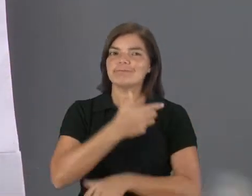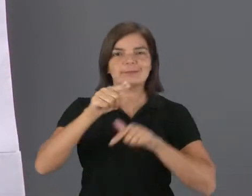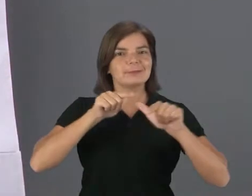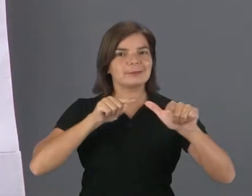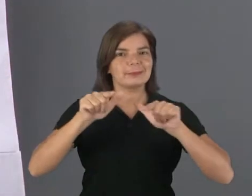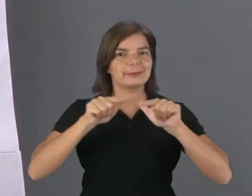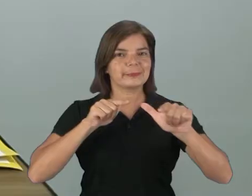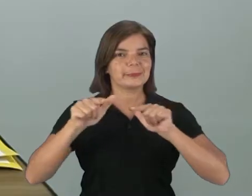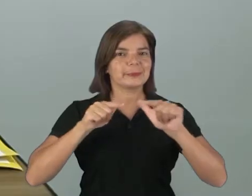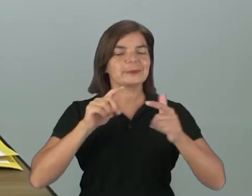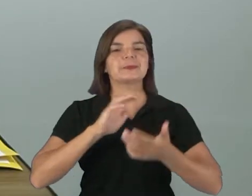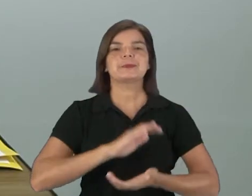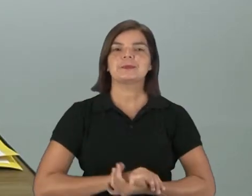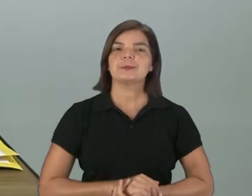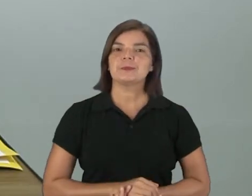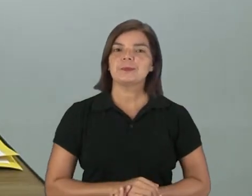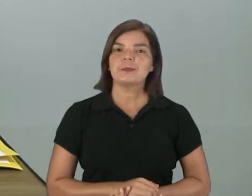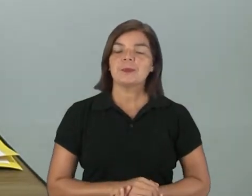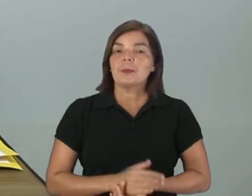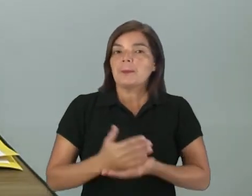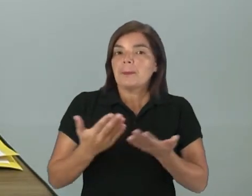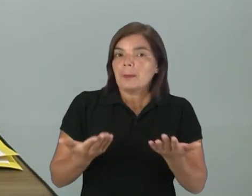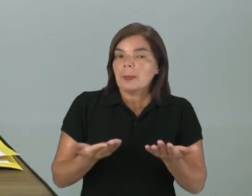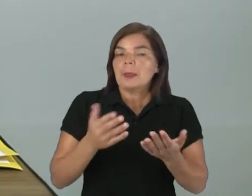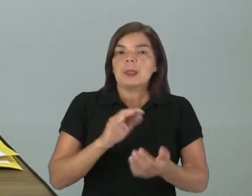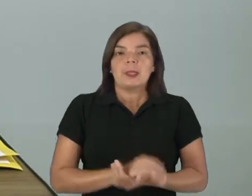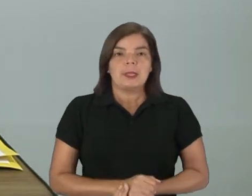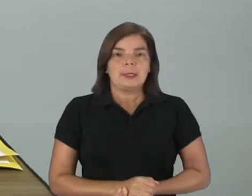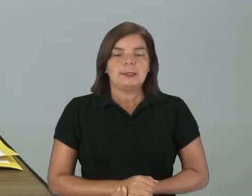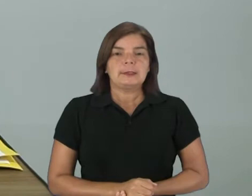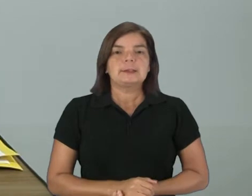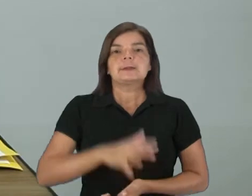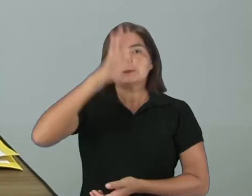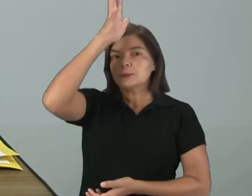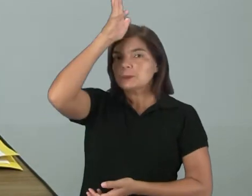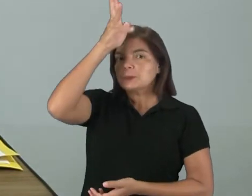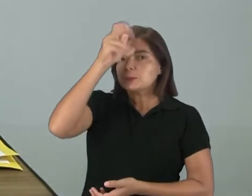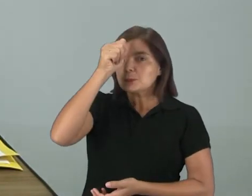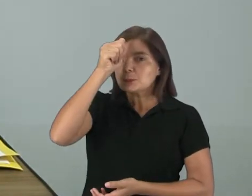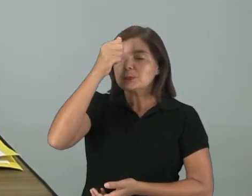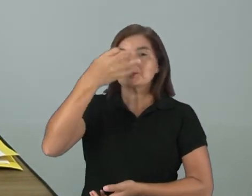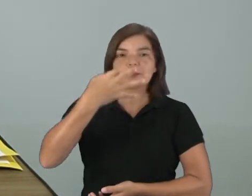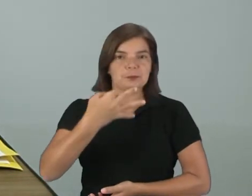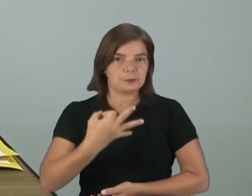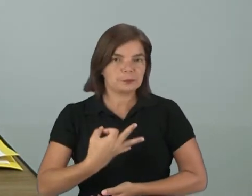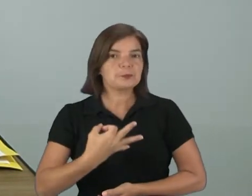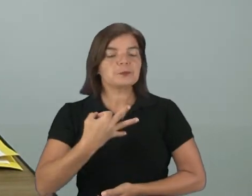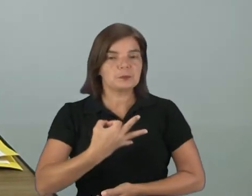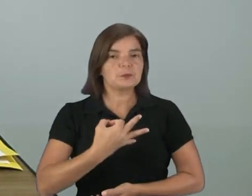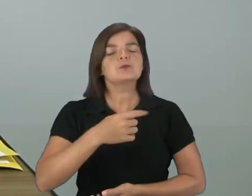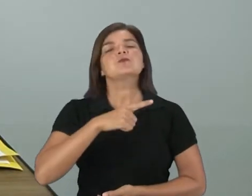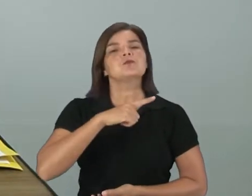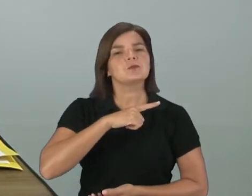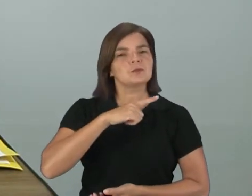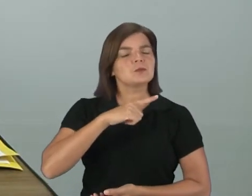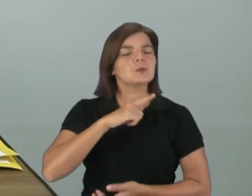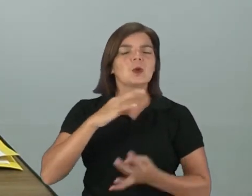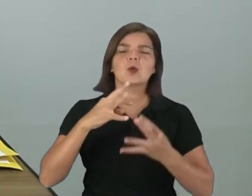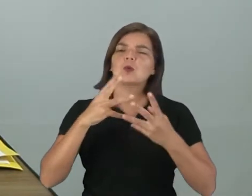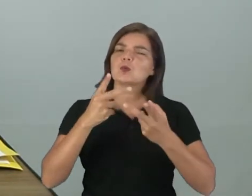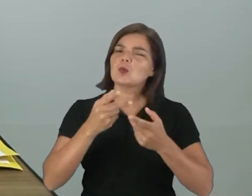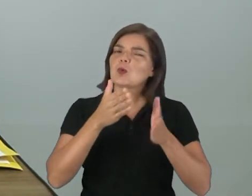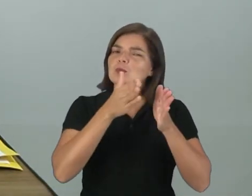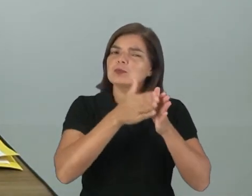trabalho, certo? Então, no caso das granjas, certo? Das granjas tem todo